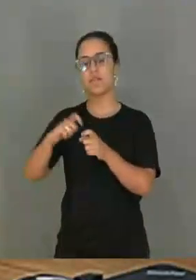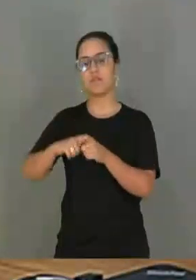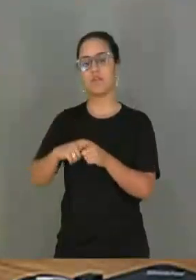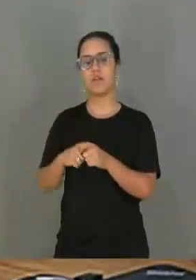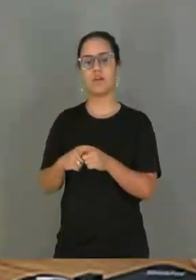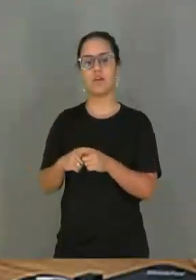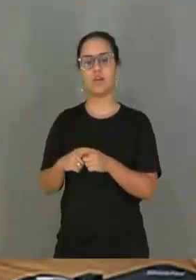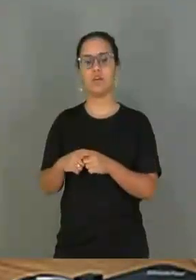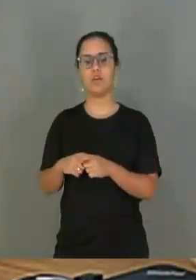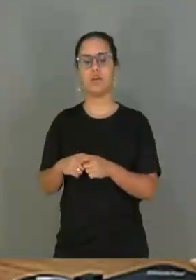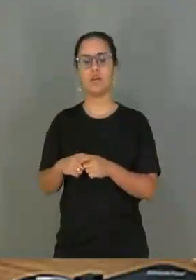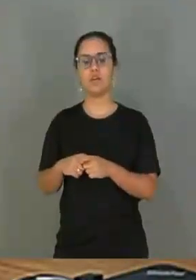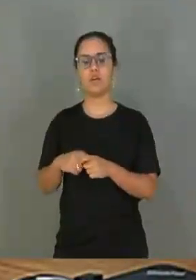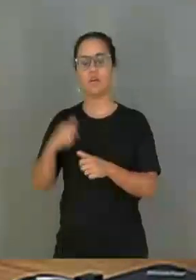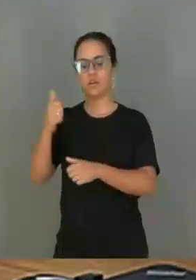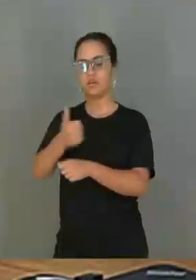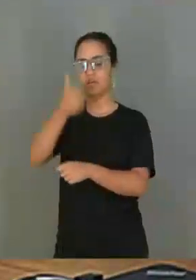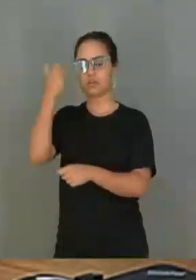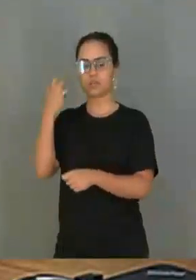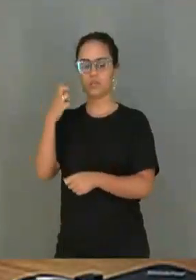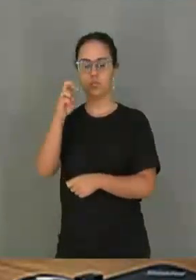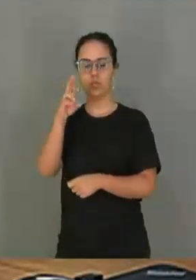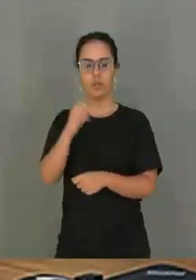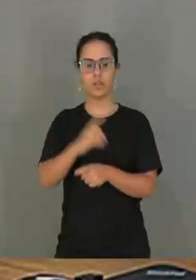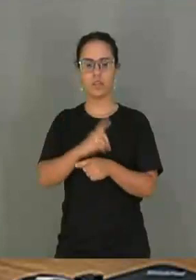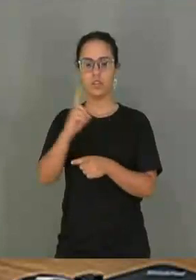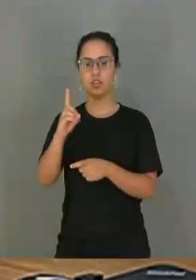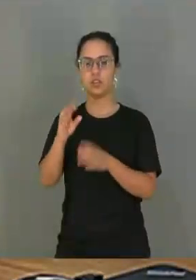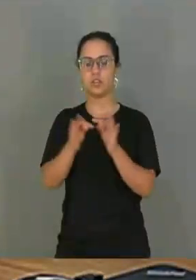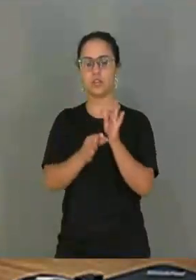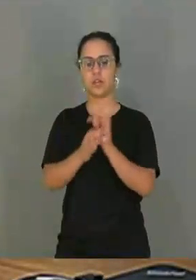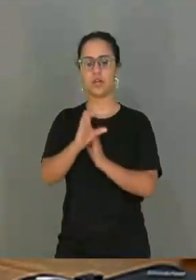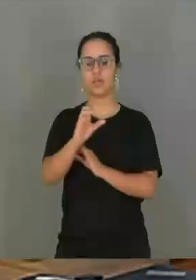de 15 dias atrás, o senhor Carlos Rocha,